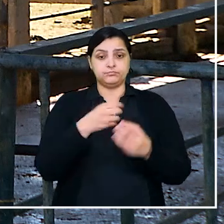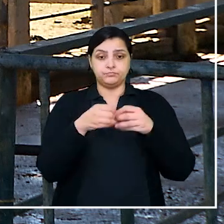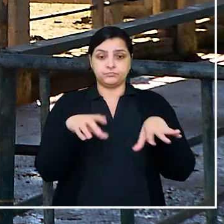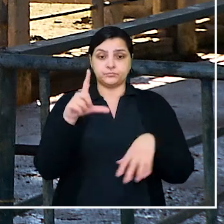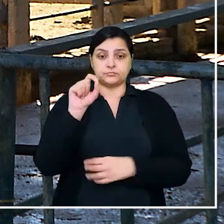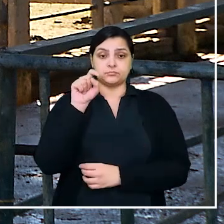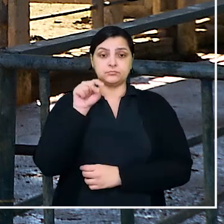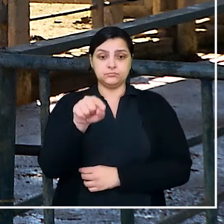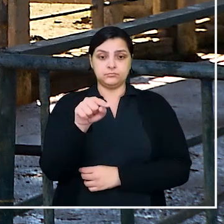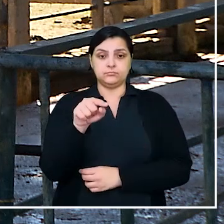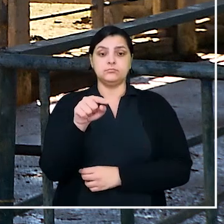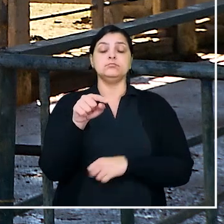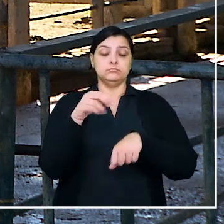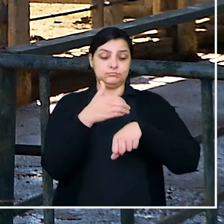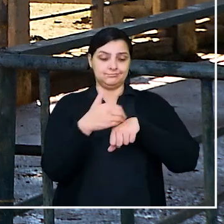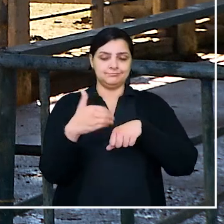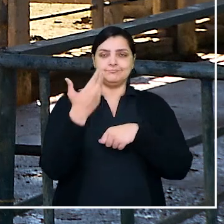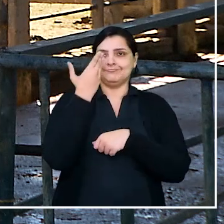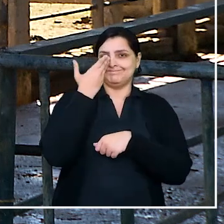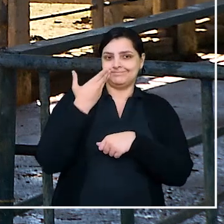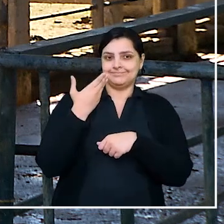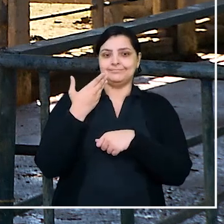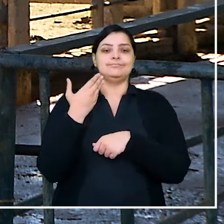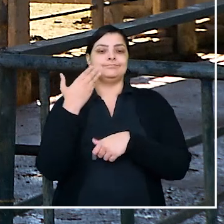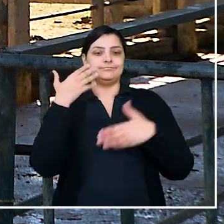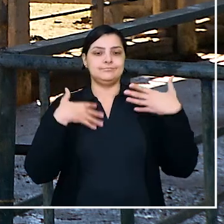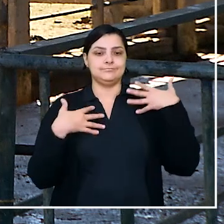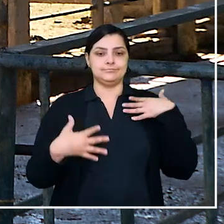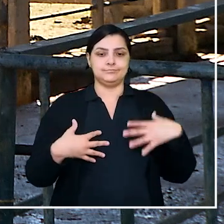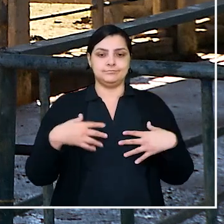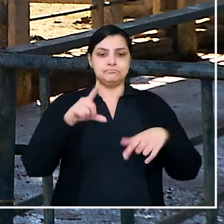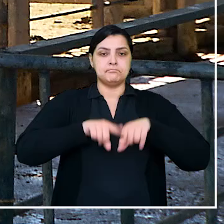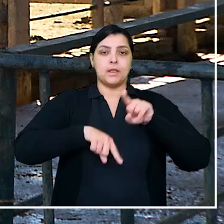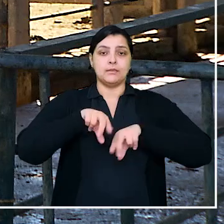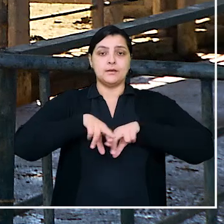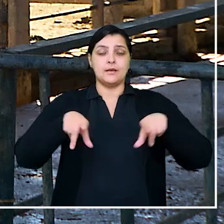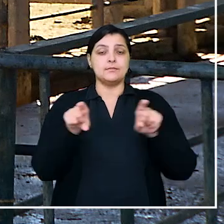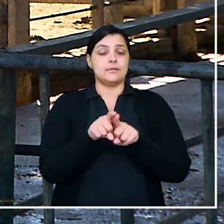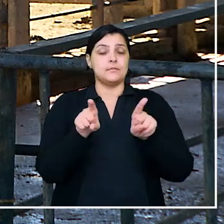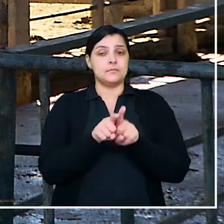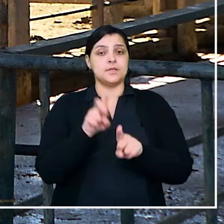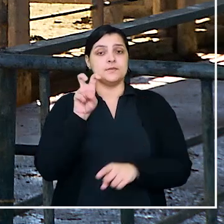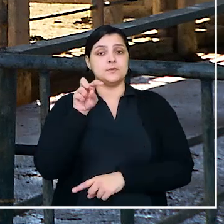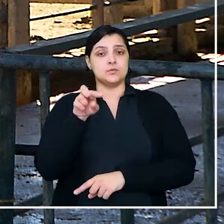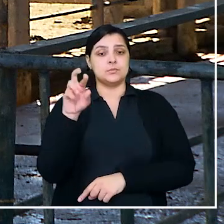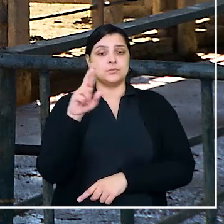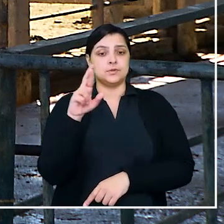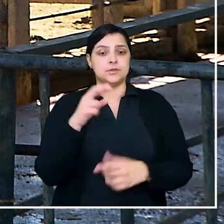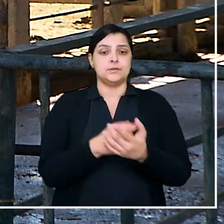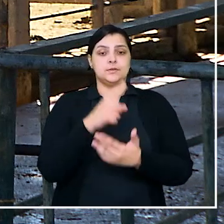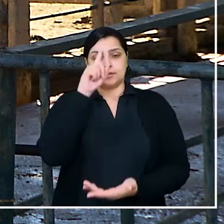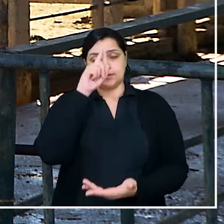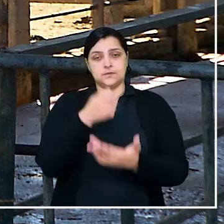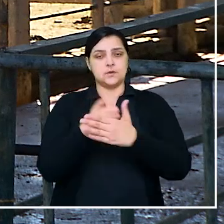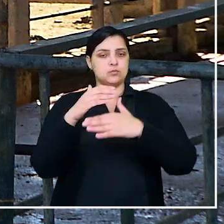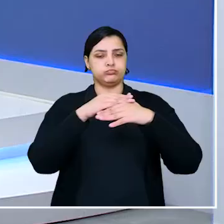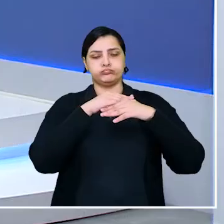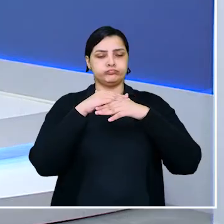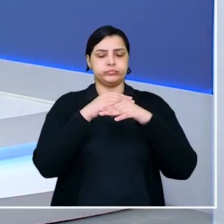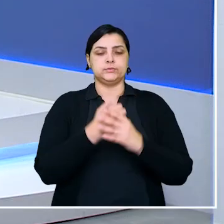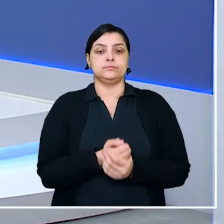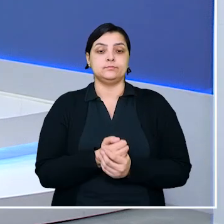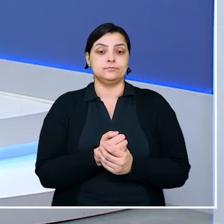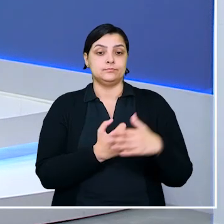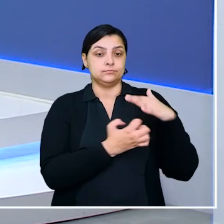morais, R$10 mil por danos estéticos e R$5 mil por danos materiais. A decisão foi acompanhada por unanimidade.